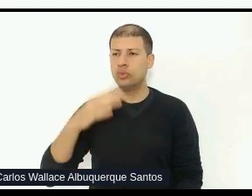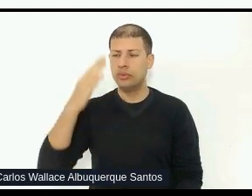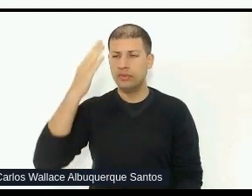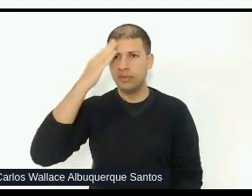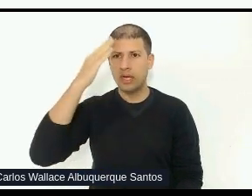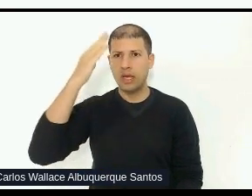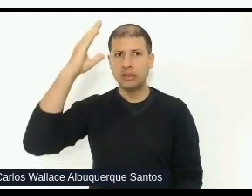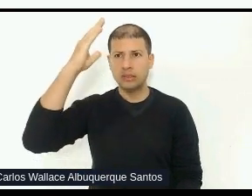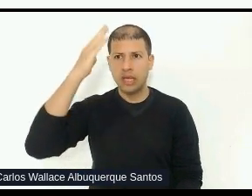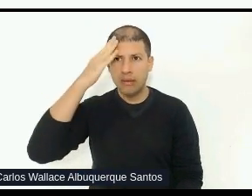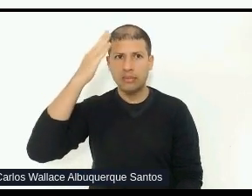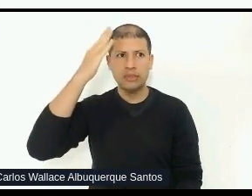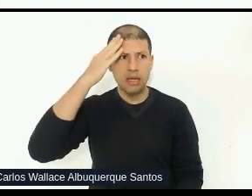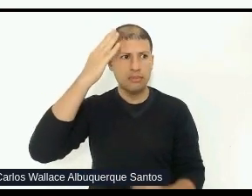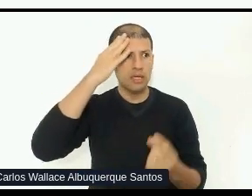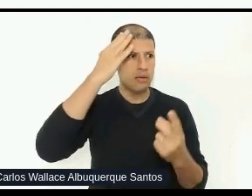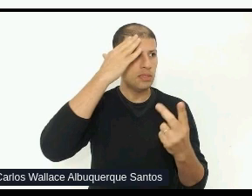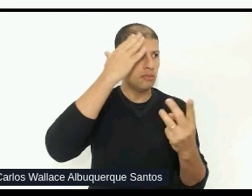continuando aqui, né?